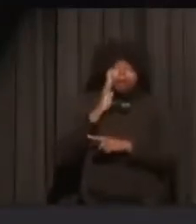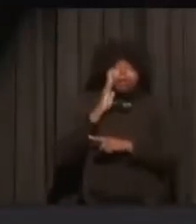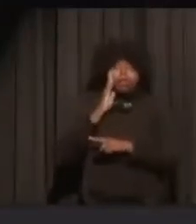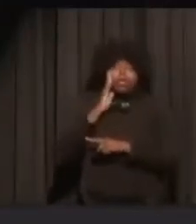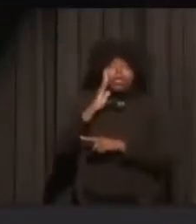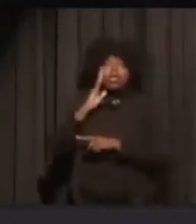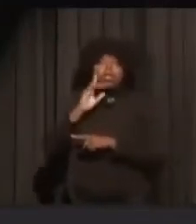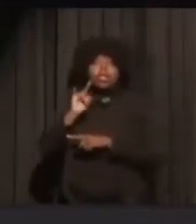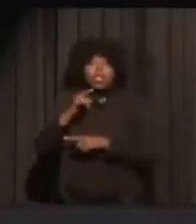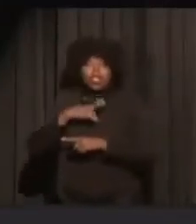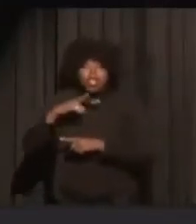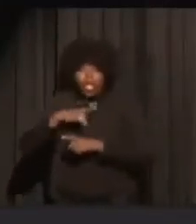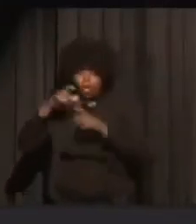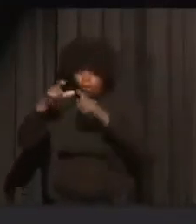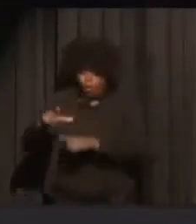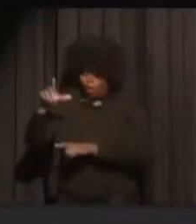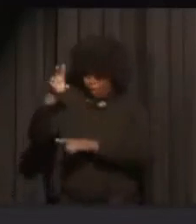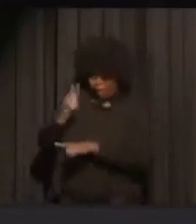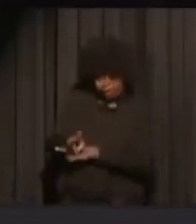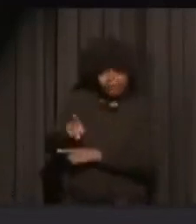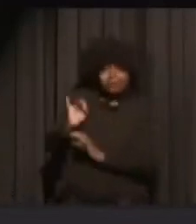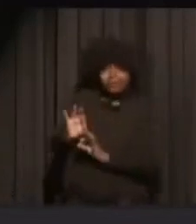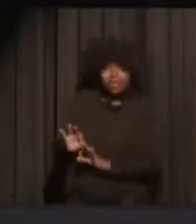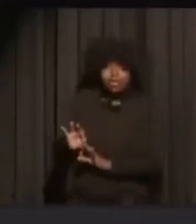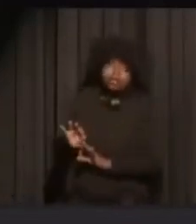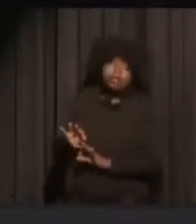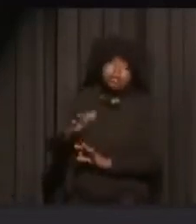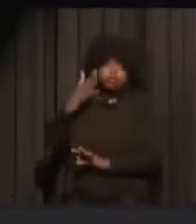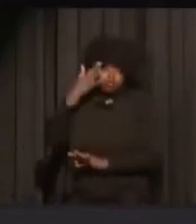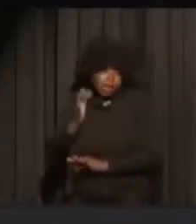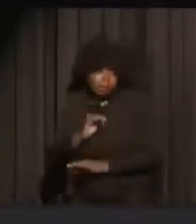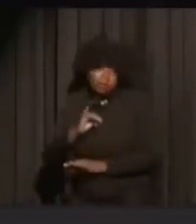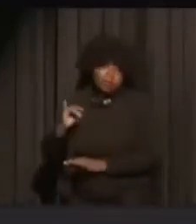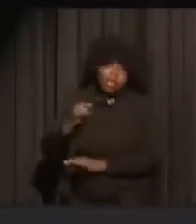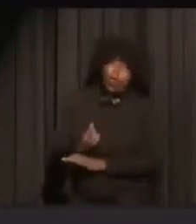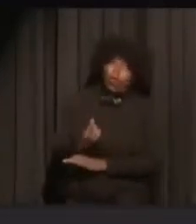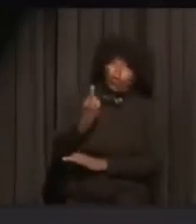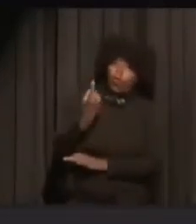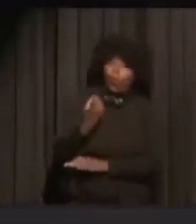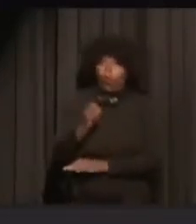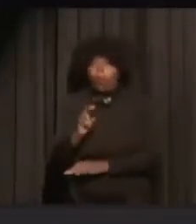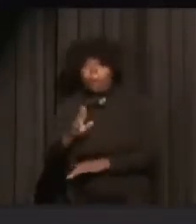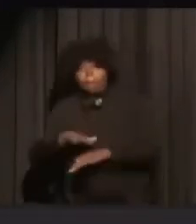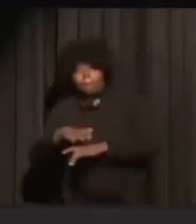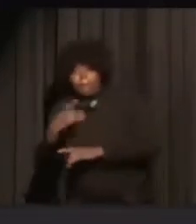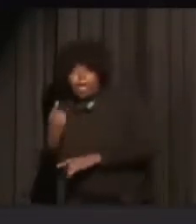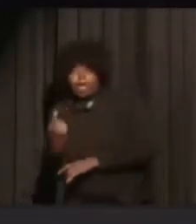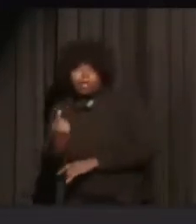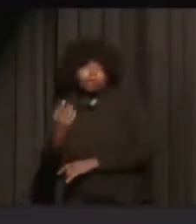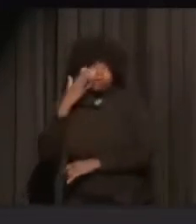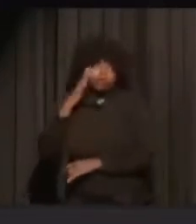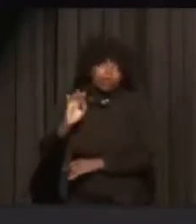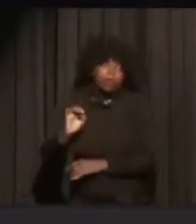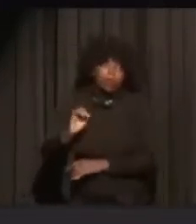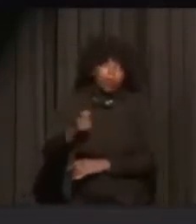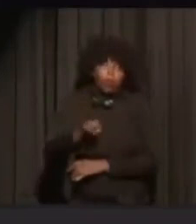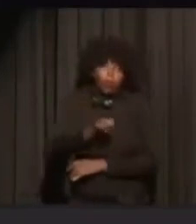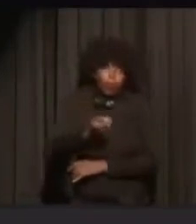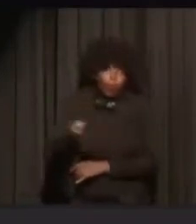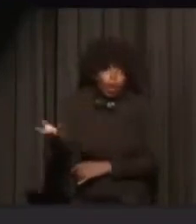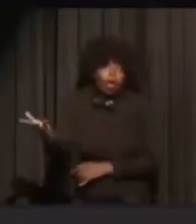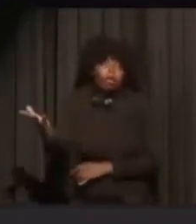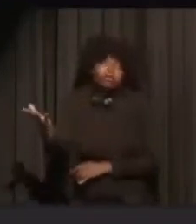confirmada uma reserva que também talvez nem seja confirmada com um poço Só talvez precise de outros Poços mas essa